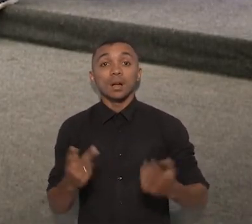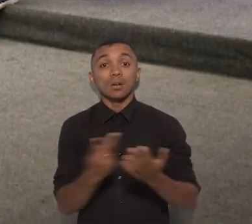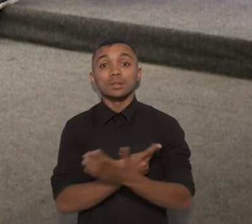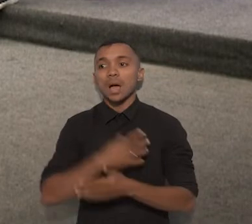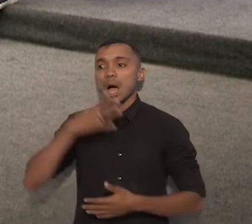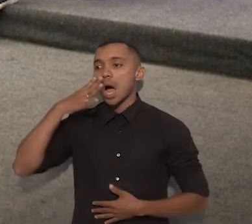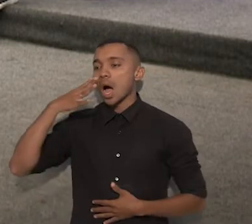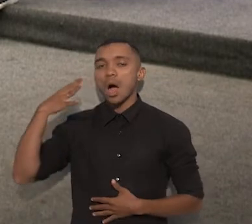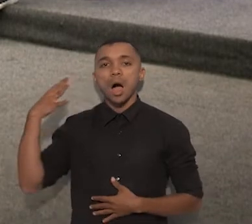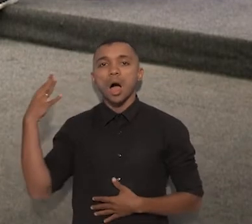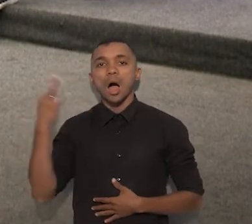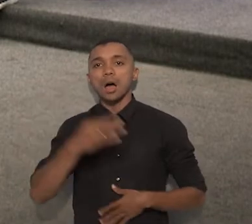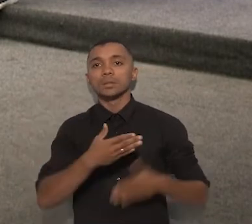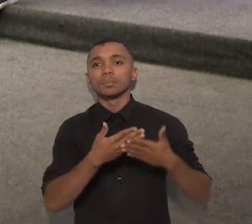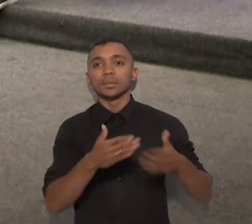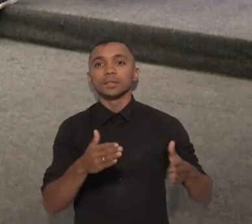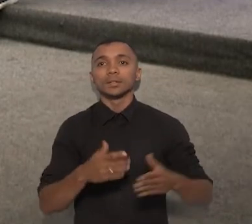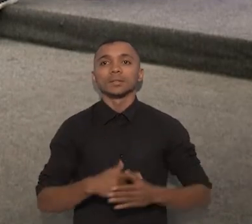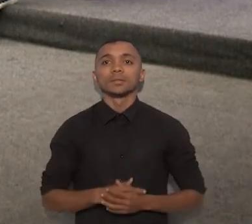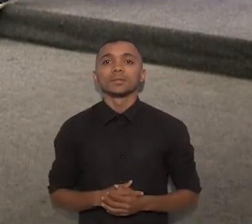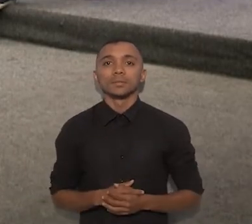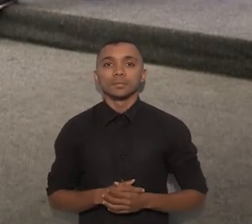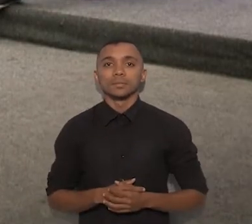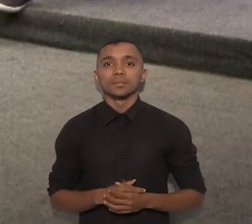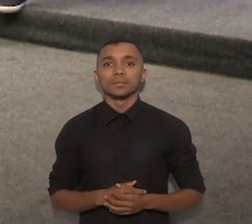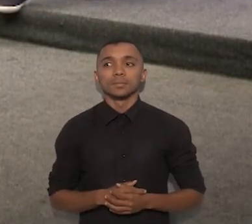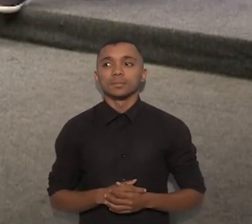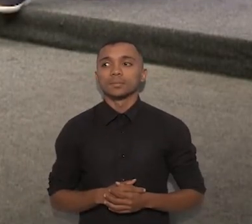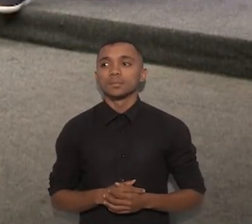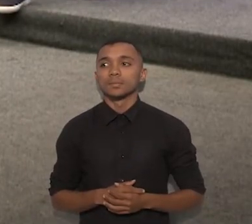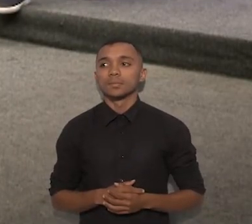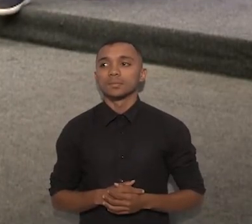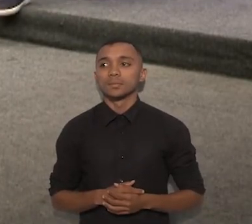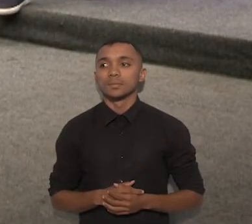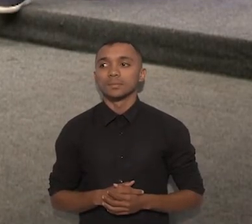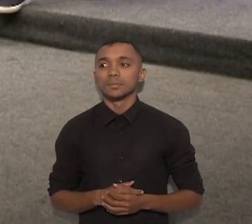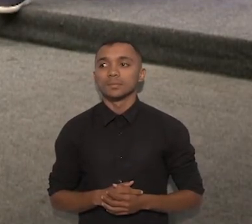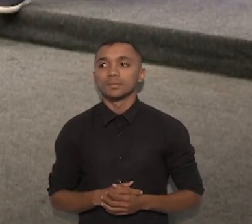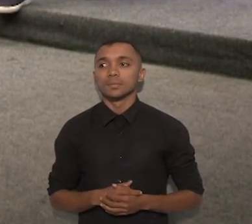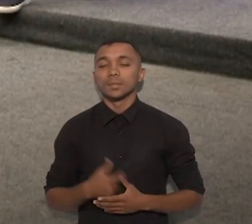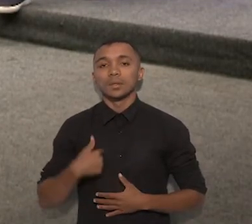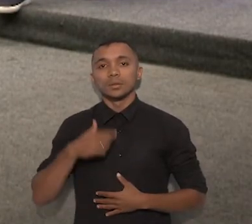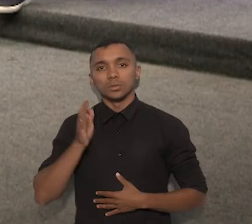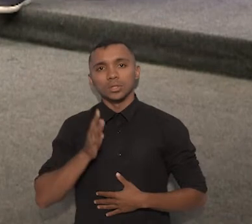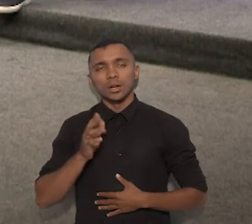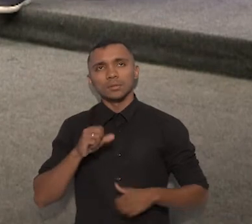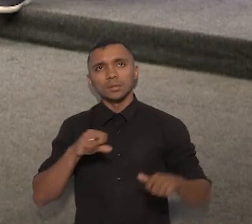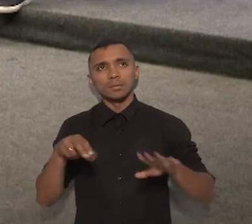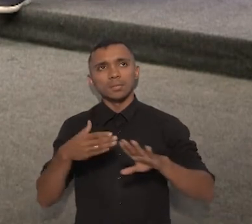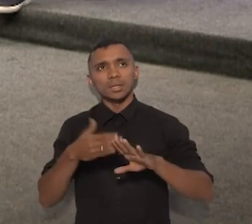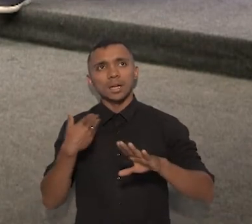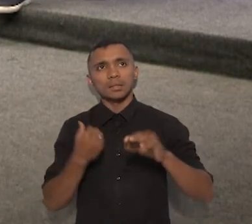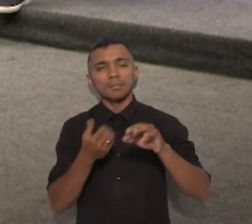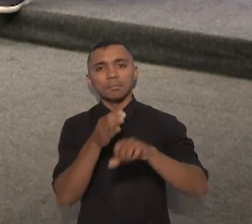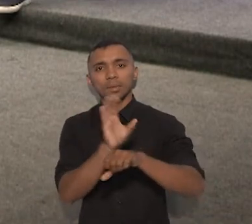zaga e abria um Mas espaço. Mas eu não tenho dúvida que assim, a missão de se salvar do rebaixamento... Porque assim, até escrevi na coluna do jornal antes de sair de férias, porque